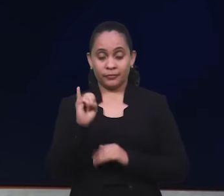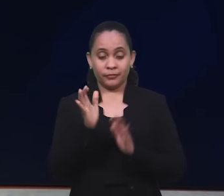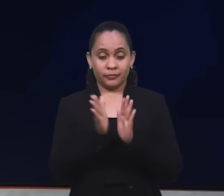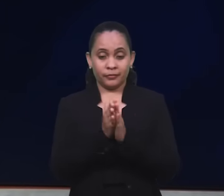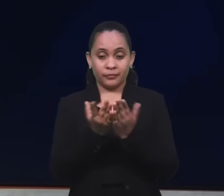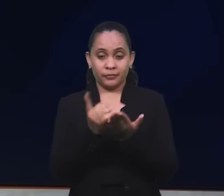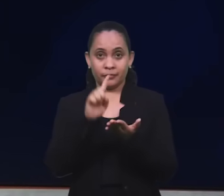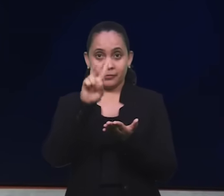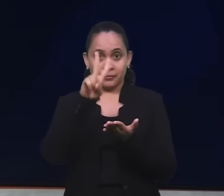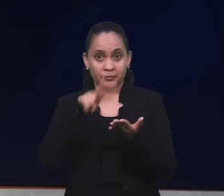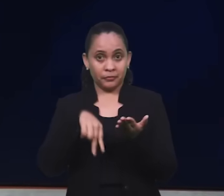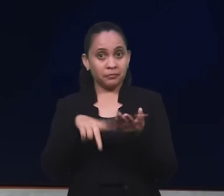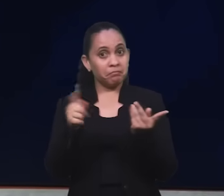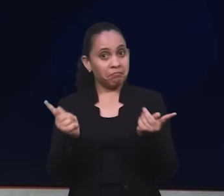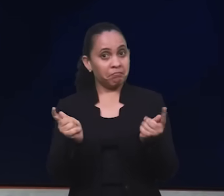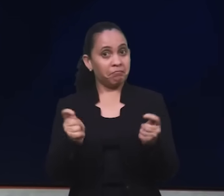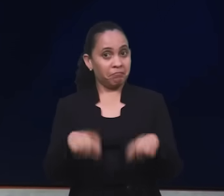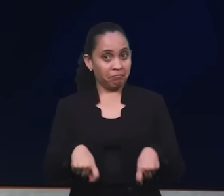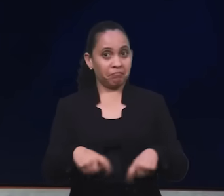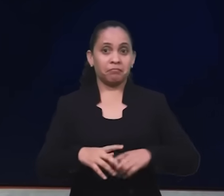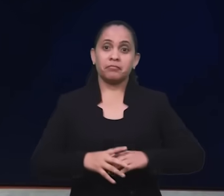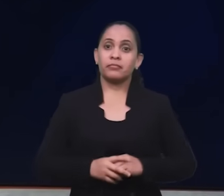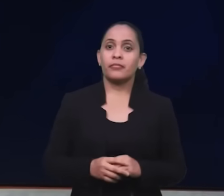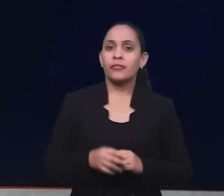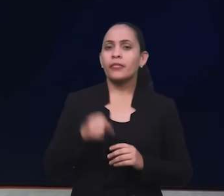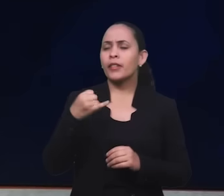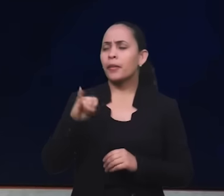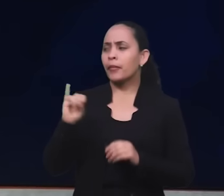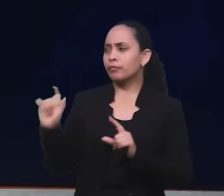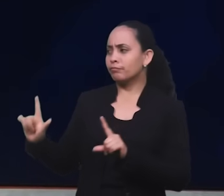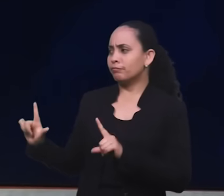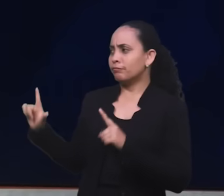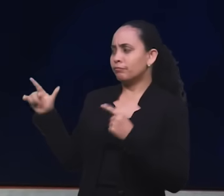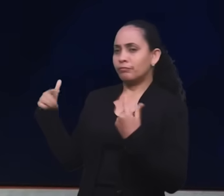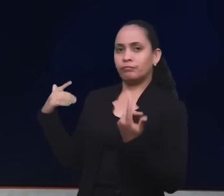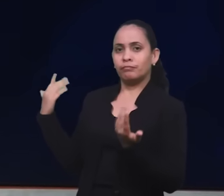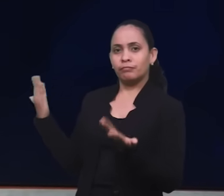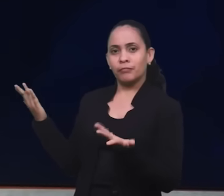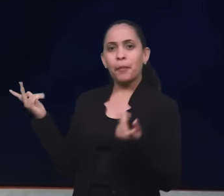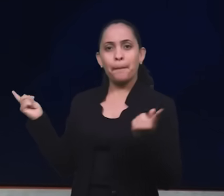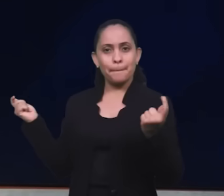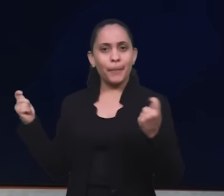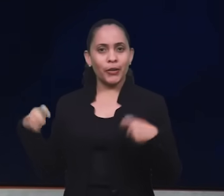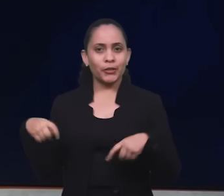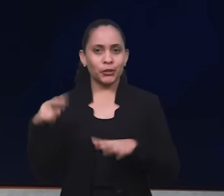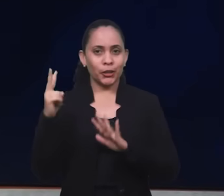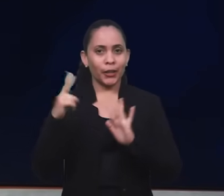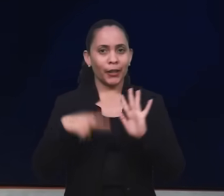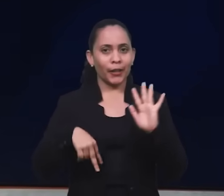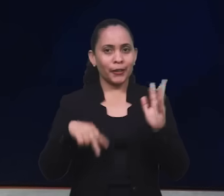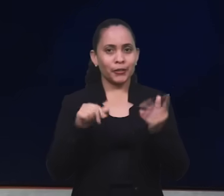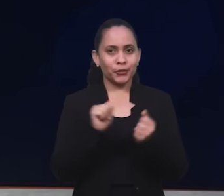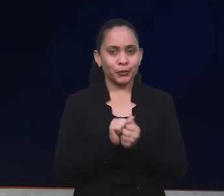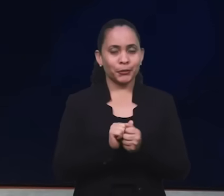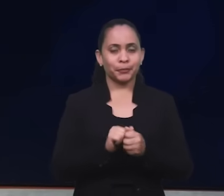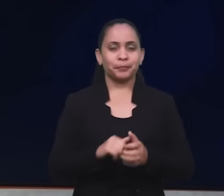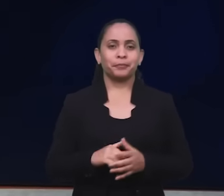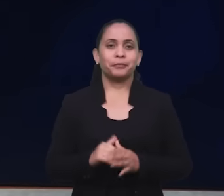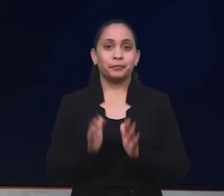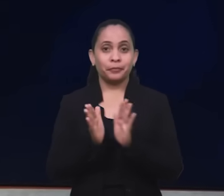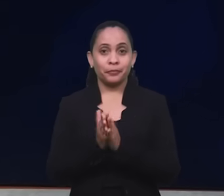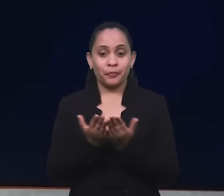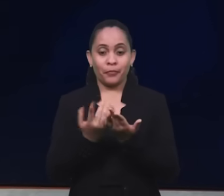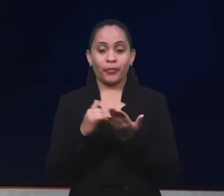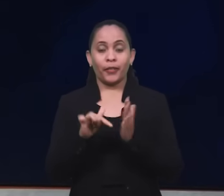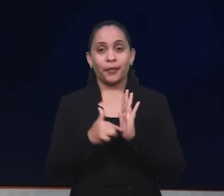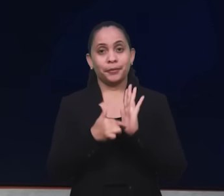Bíblia, poderá lê-la comigo ou até mesmo será projetado na tela, você pode ler junto também. Diz